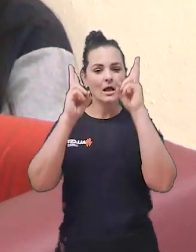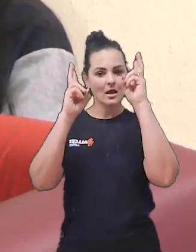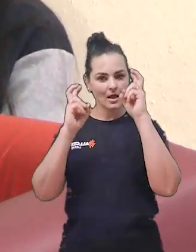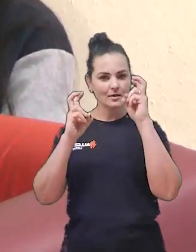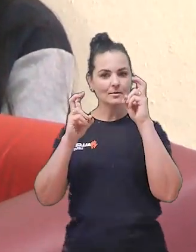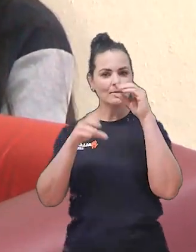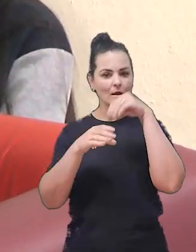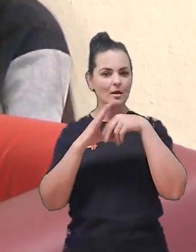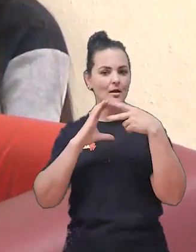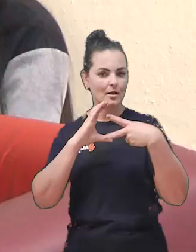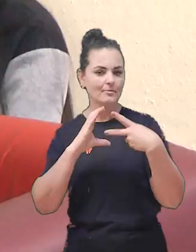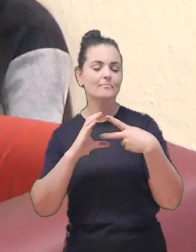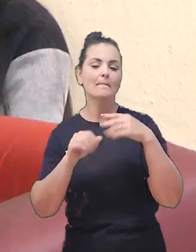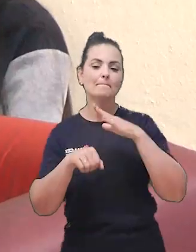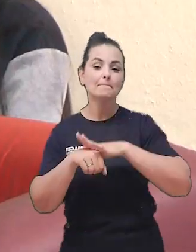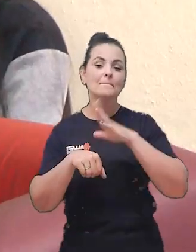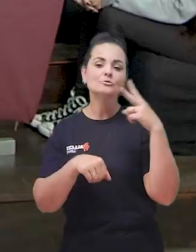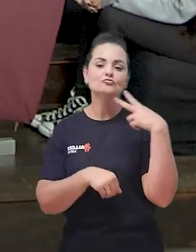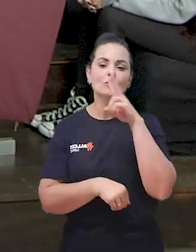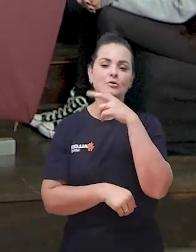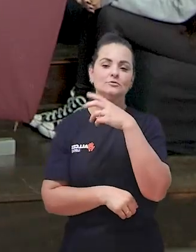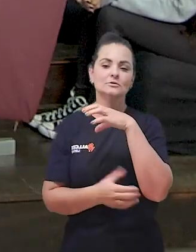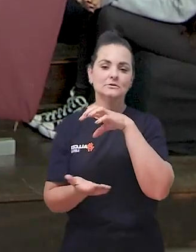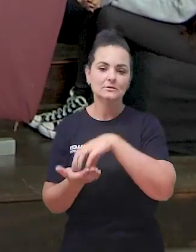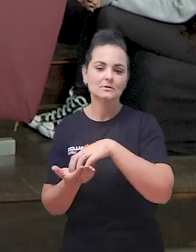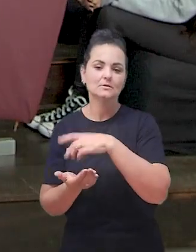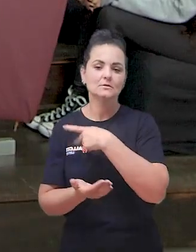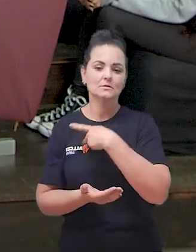temas mais fortes é saúde e infraestrutura.